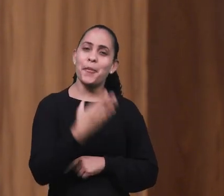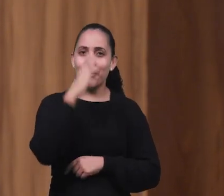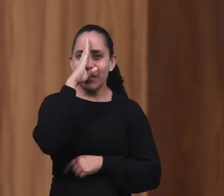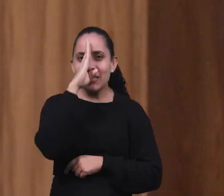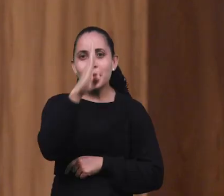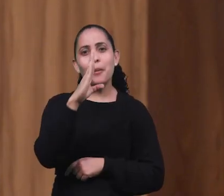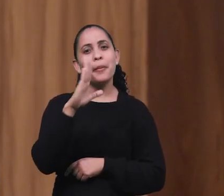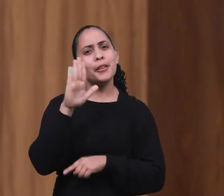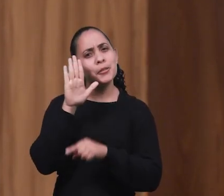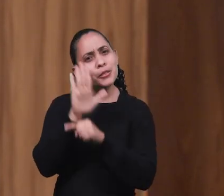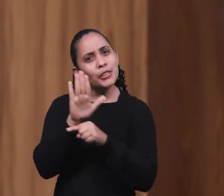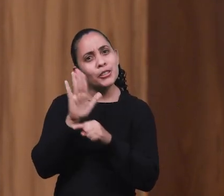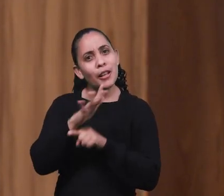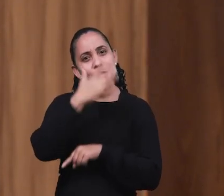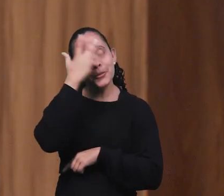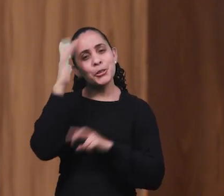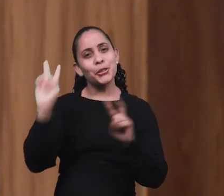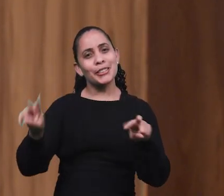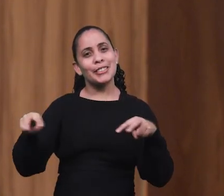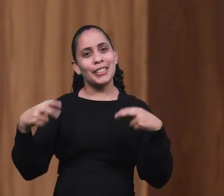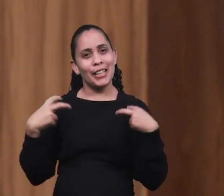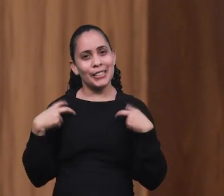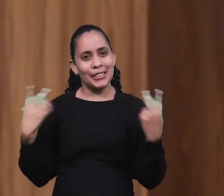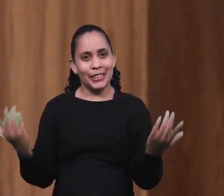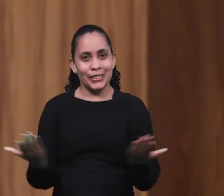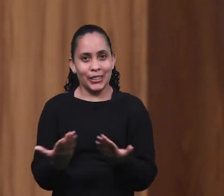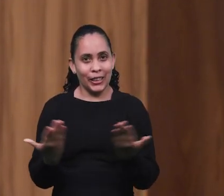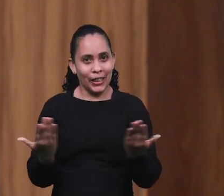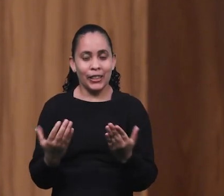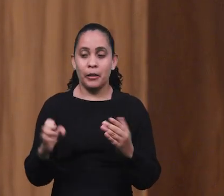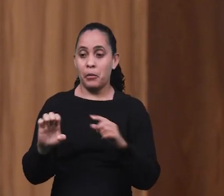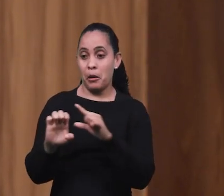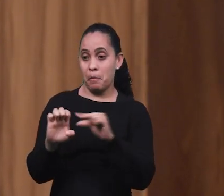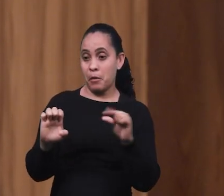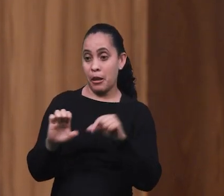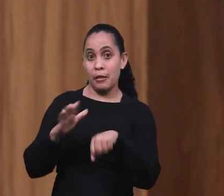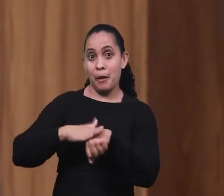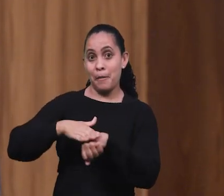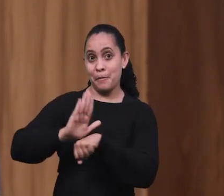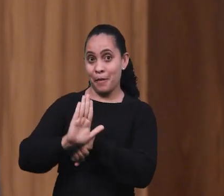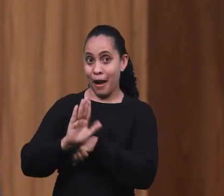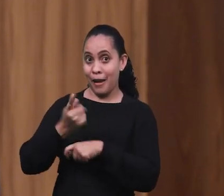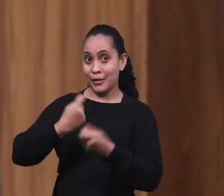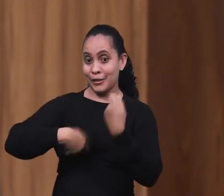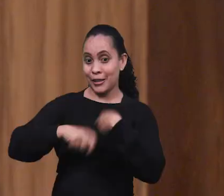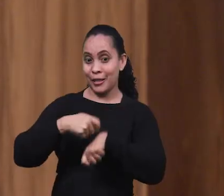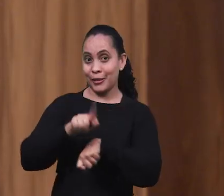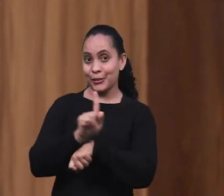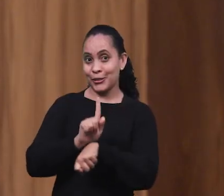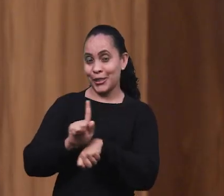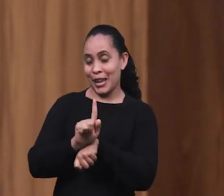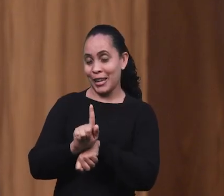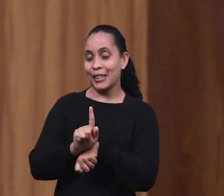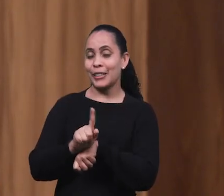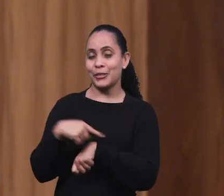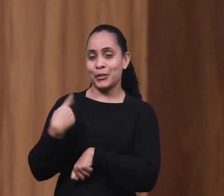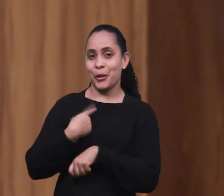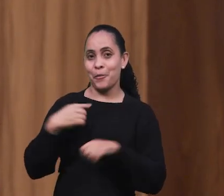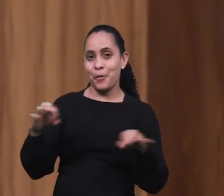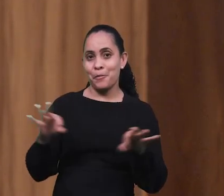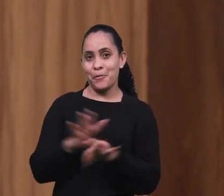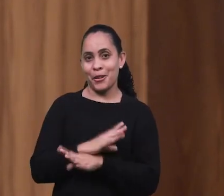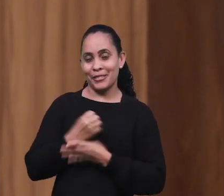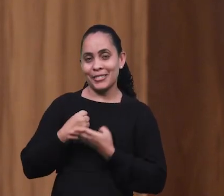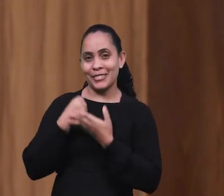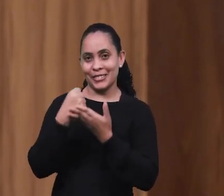bom, e principalmente poder ajudar aqueles que nos assistem a empreender um pouco melhor e a gerir um pouco melhor o seu negócio.